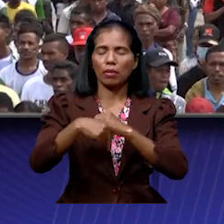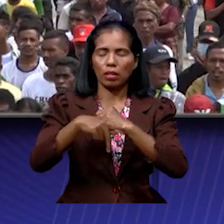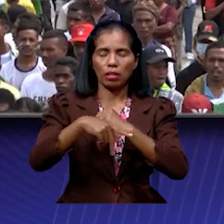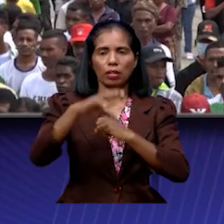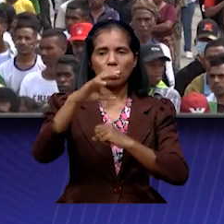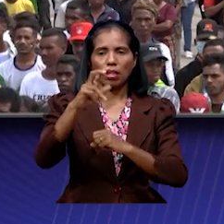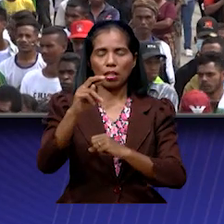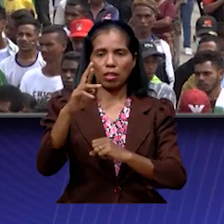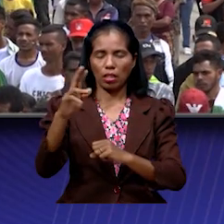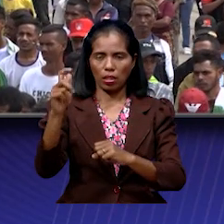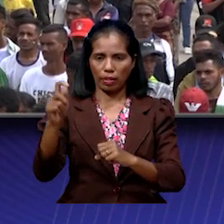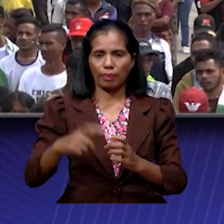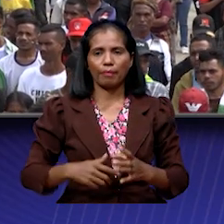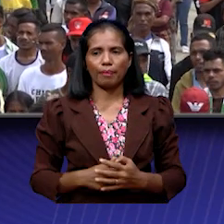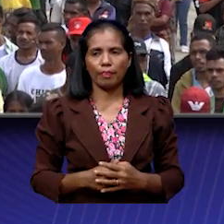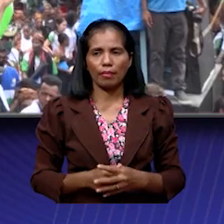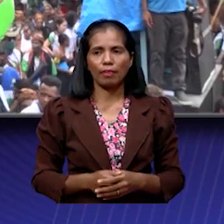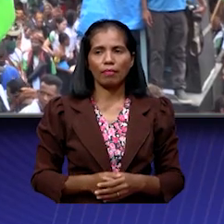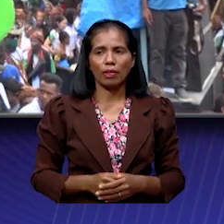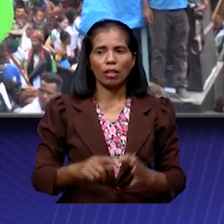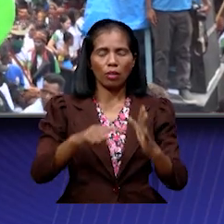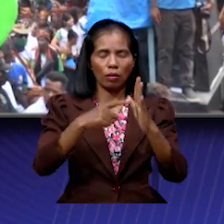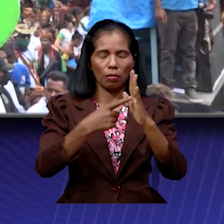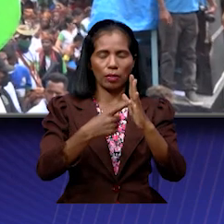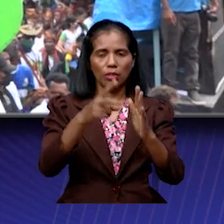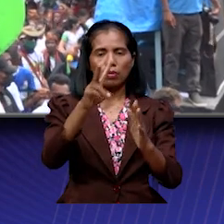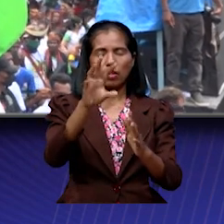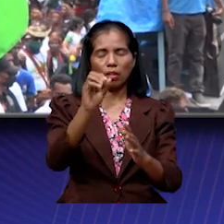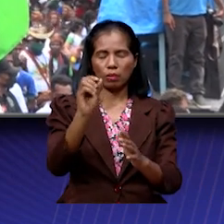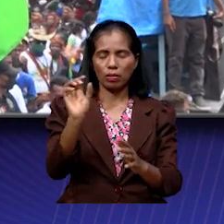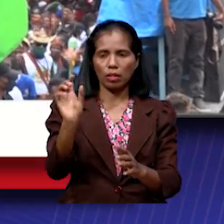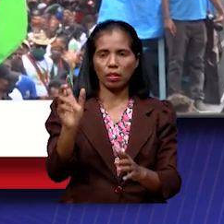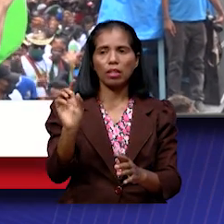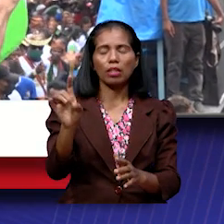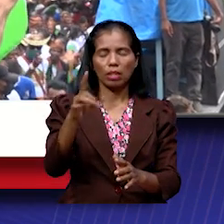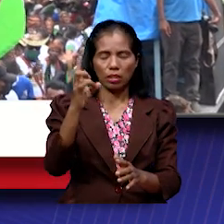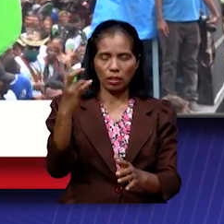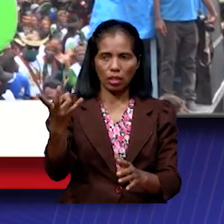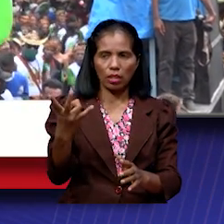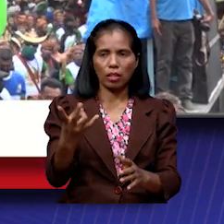CNRT. E a augúria 2017, 18, to hoje,